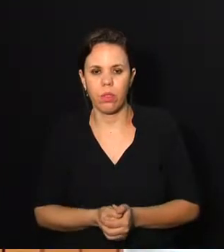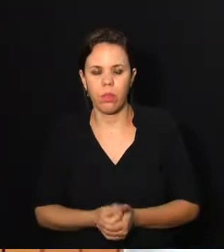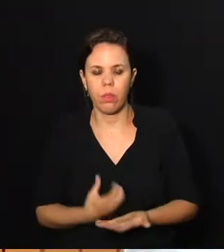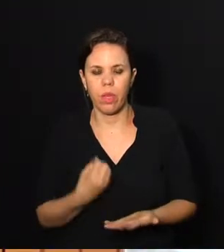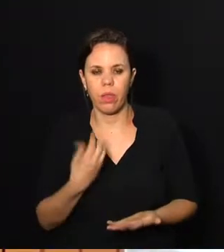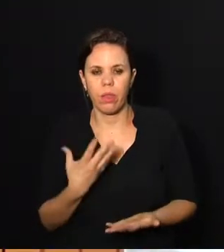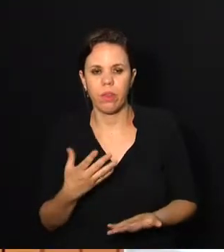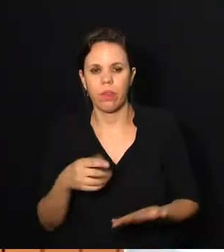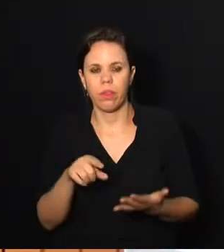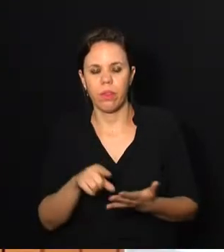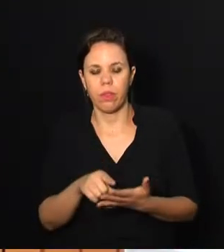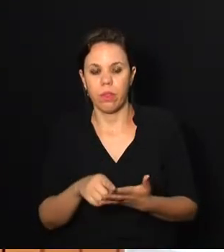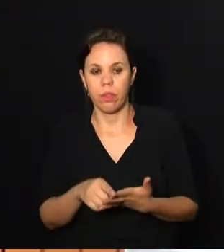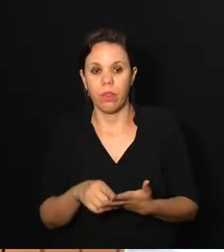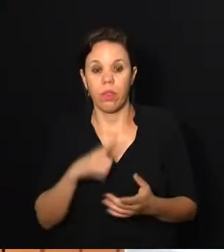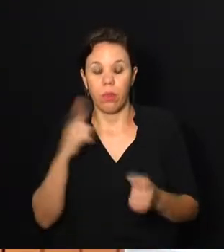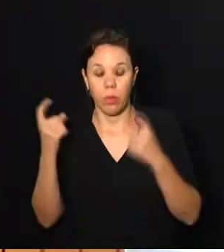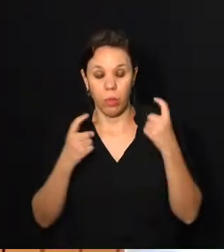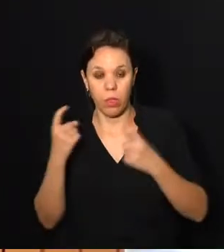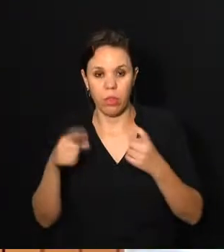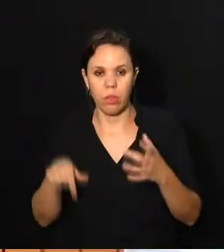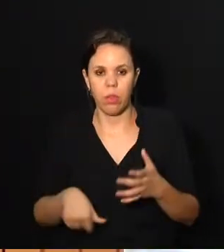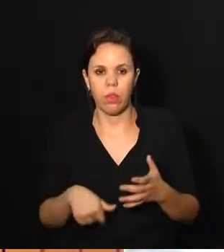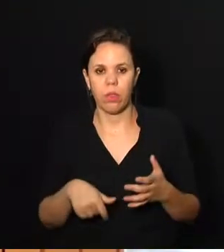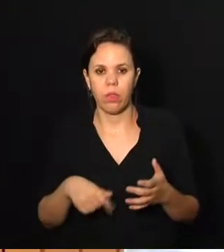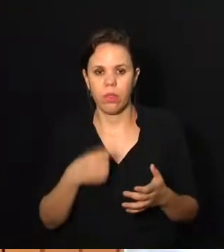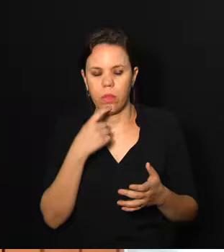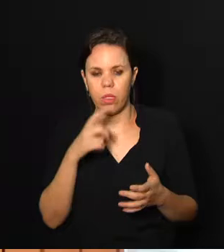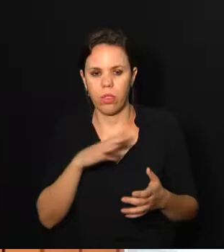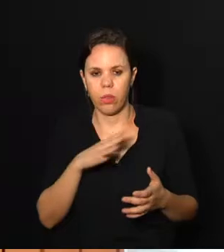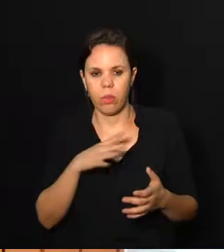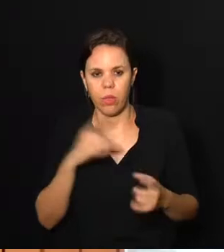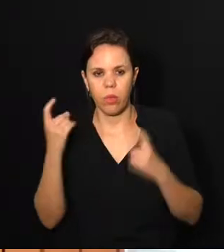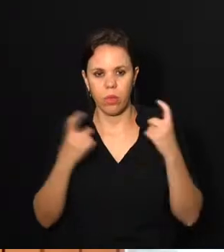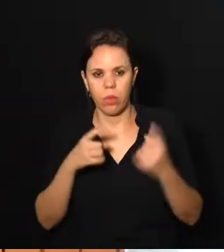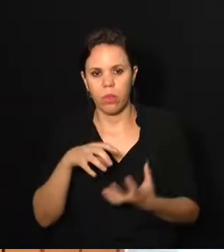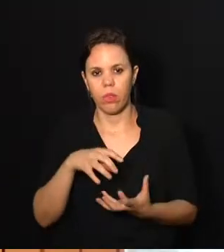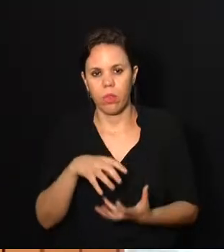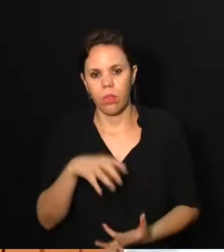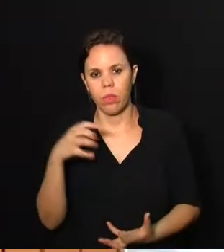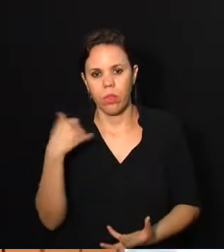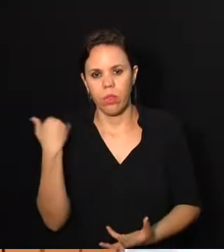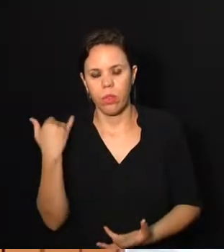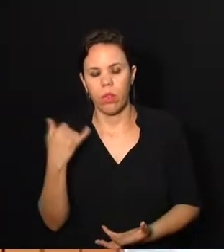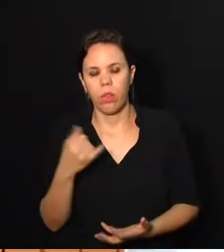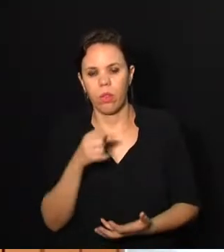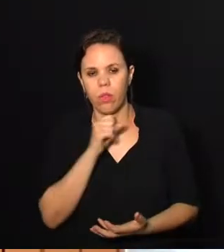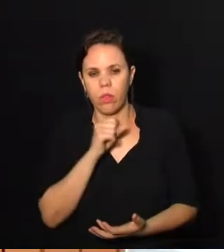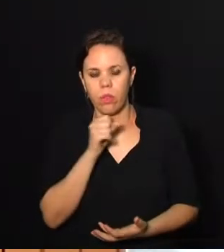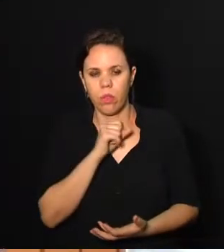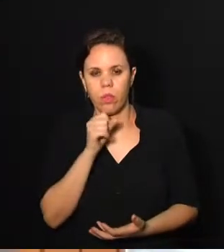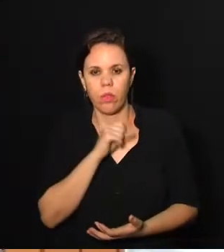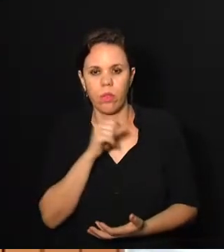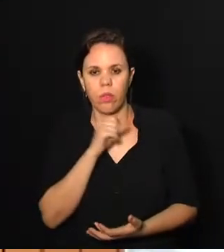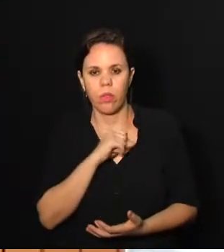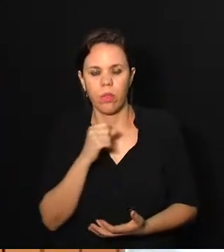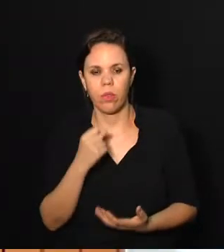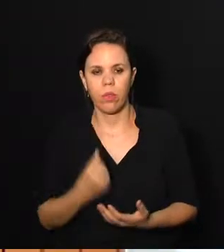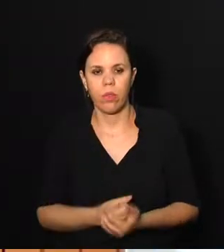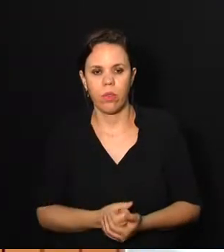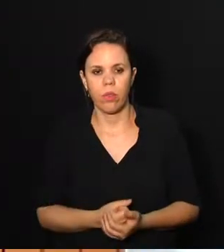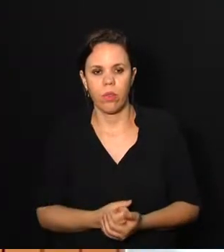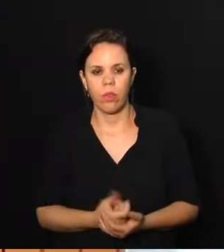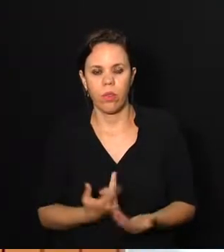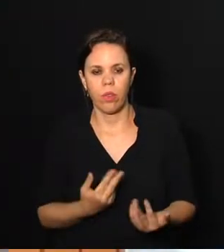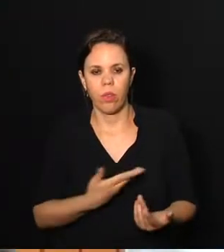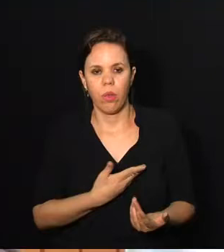Campinas que há uma preocupação com os idosos, em especial, com os idosos, para que, assim como disse aqui o nosso